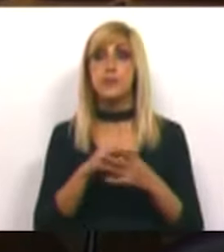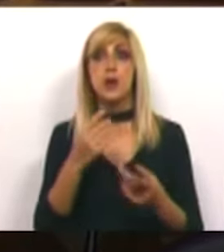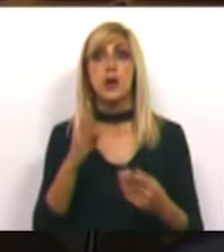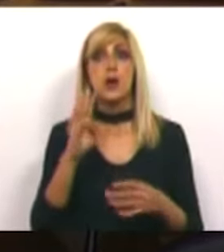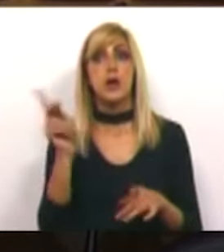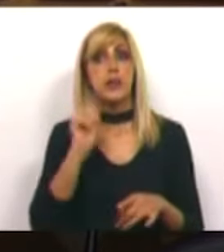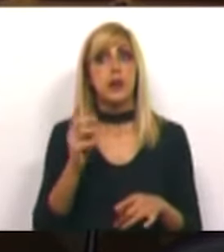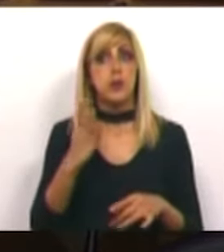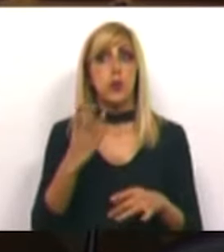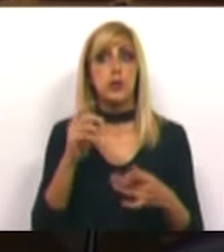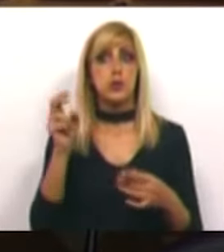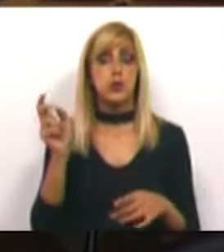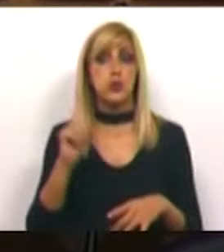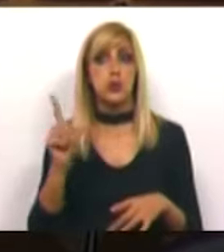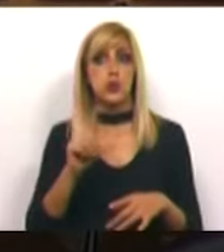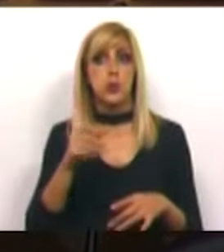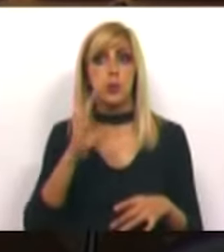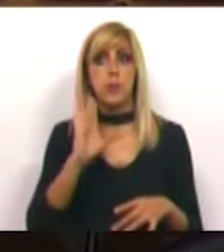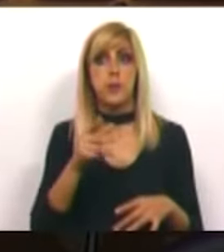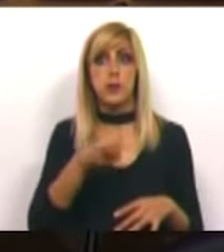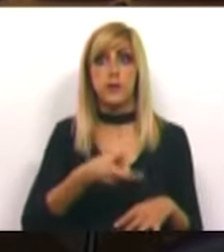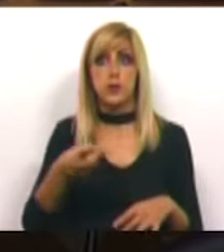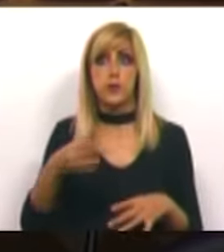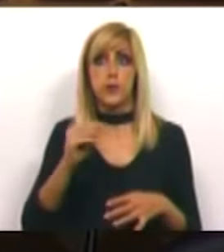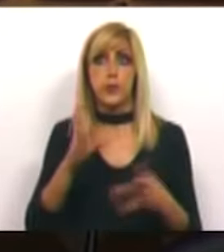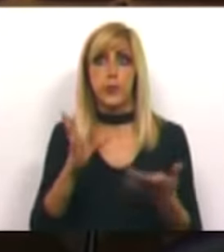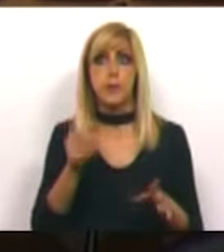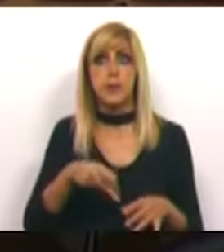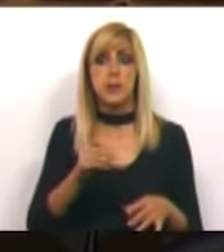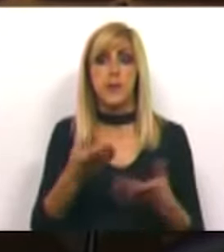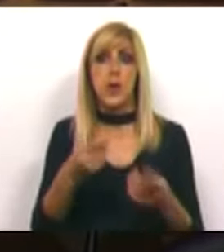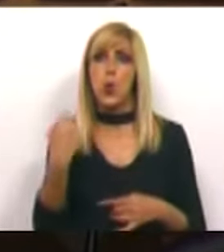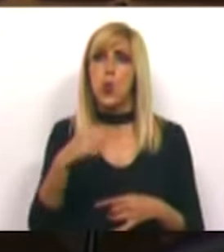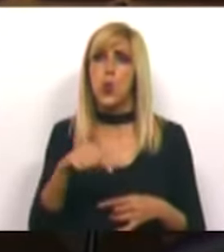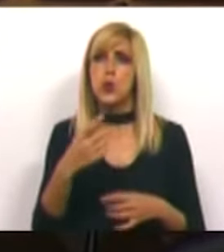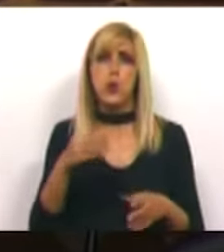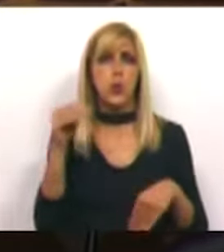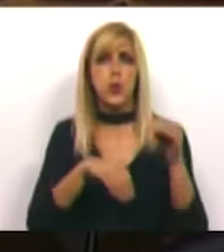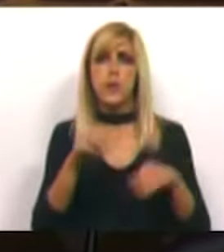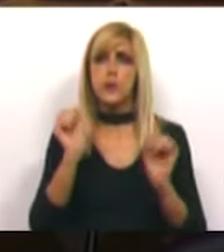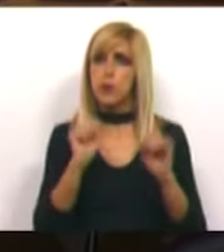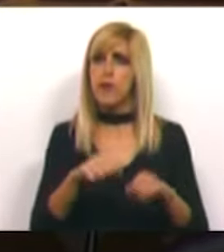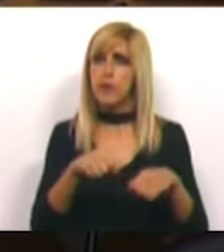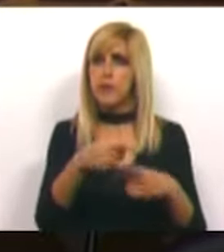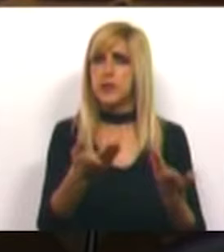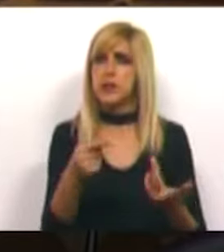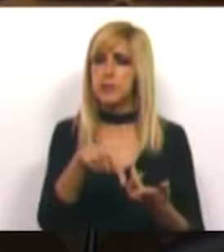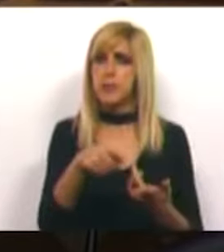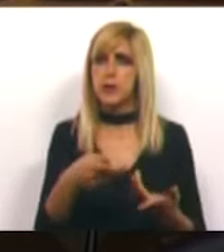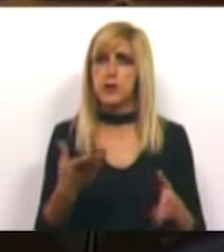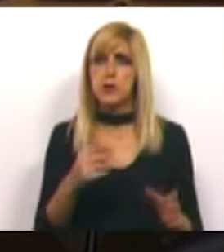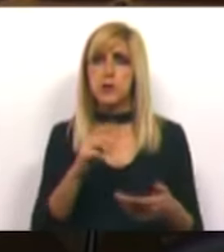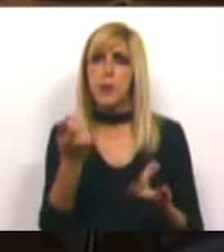4 de junho de 1991, o PCP foi o único grupo parlamentar que não votou favoravelmente a proposta de resolução sobre a ratificação do